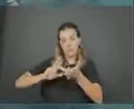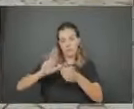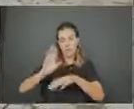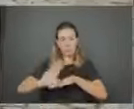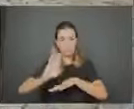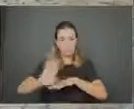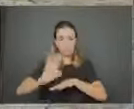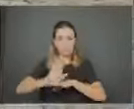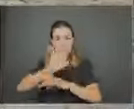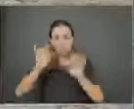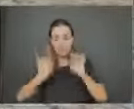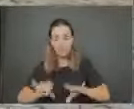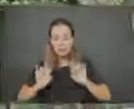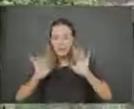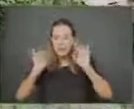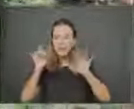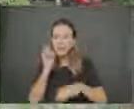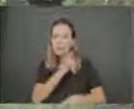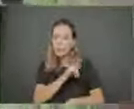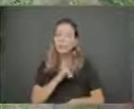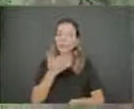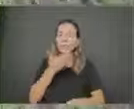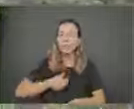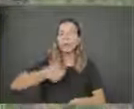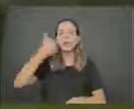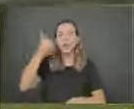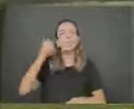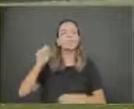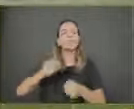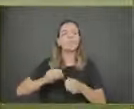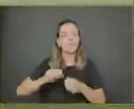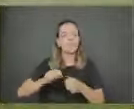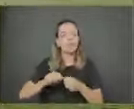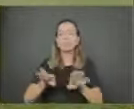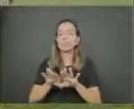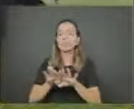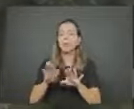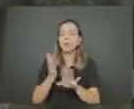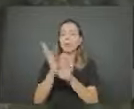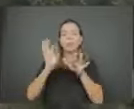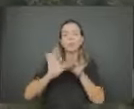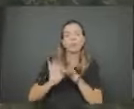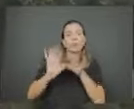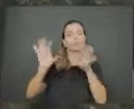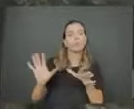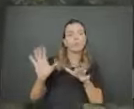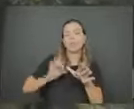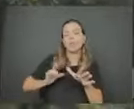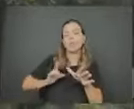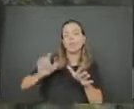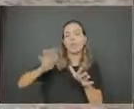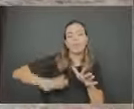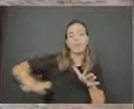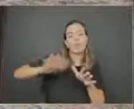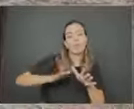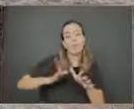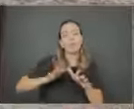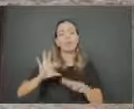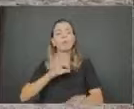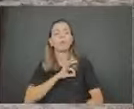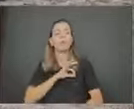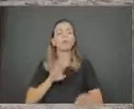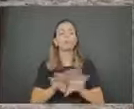e aperfeiçoamento foram realizados e disponibilizados a todos os policiais e bombeiros militares, com